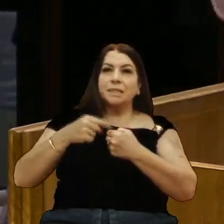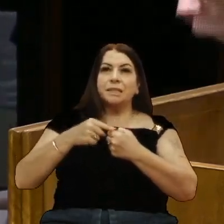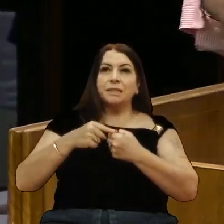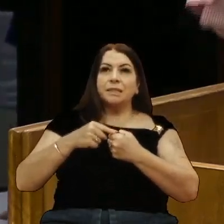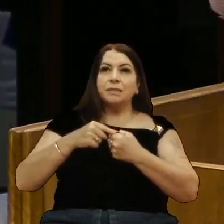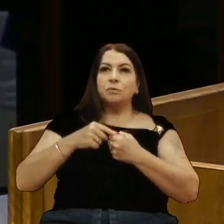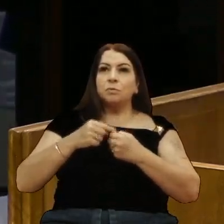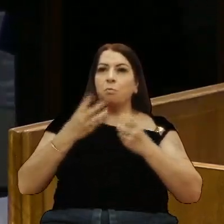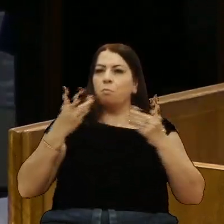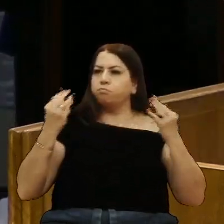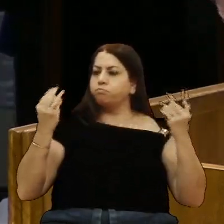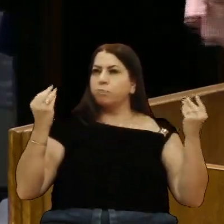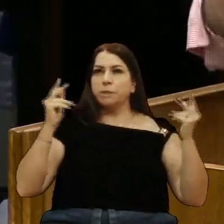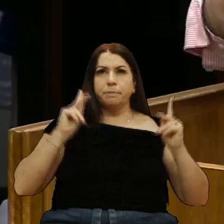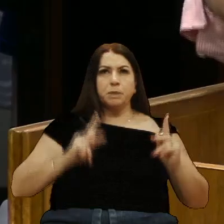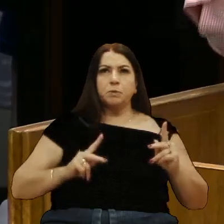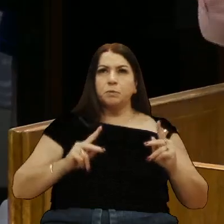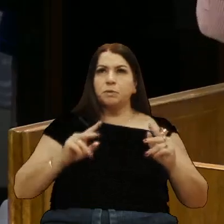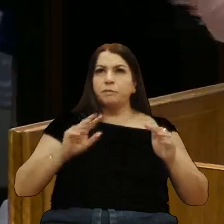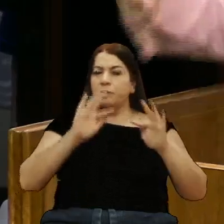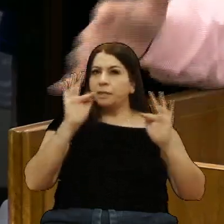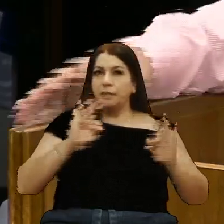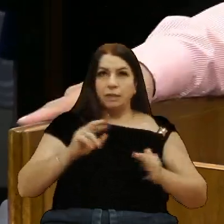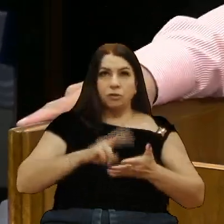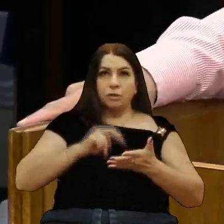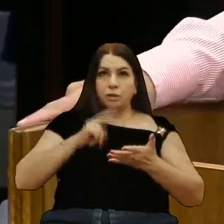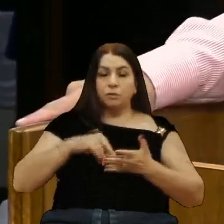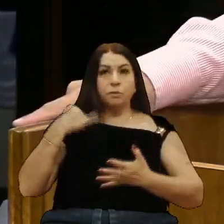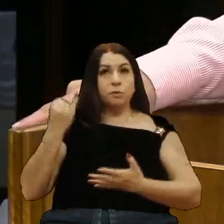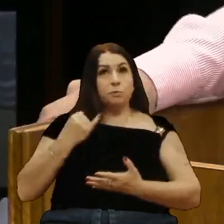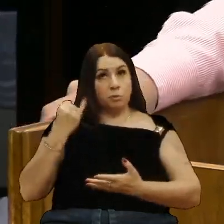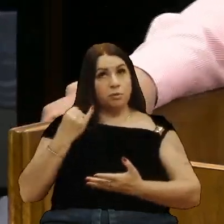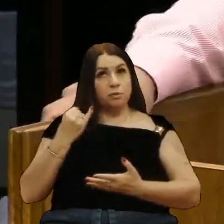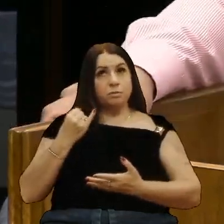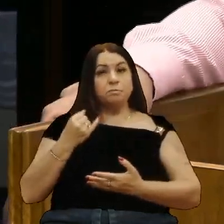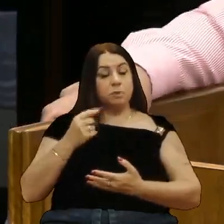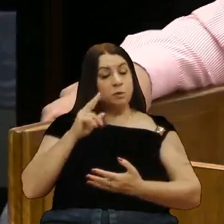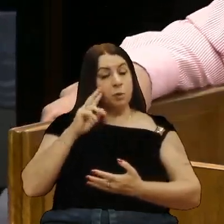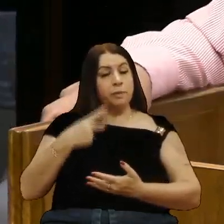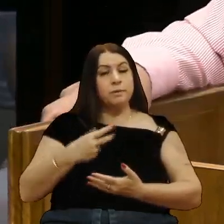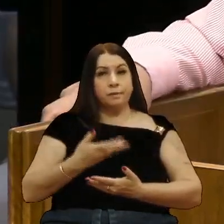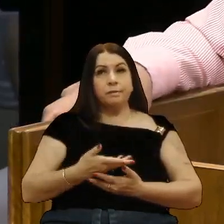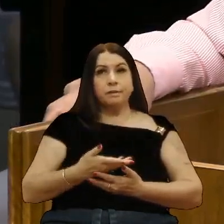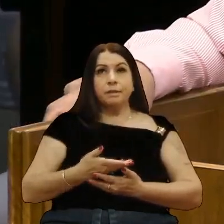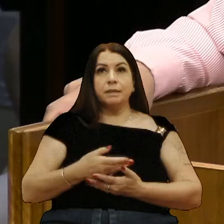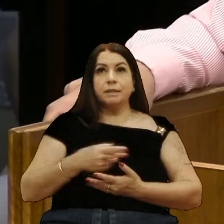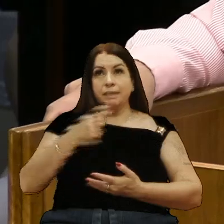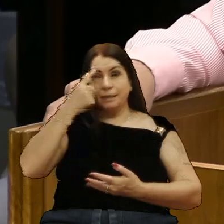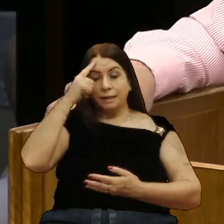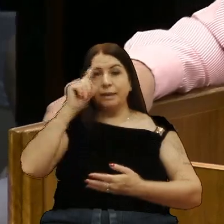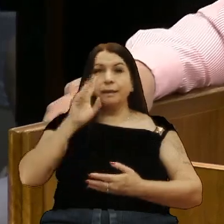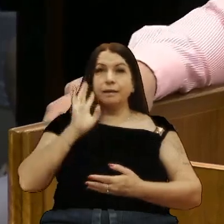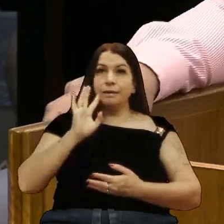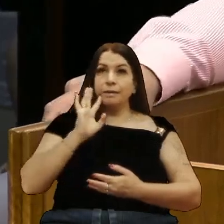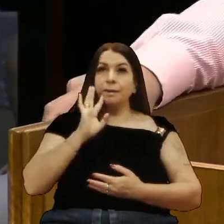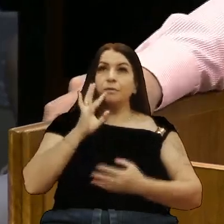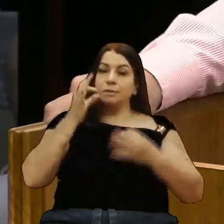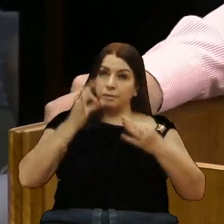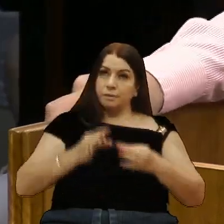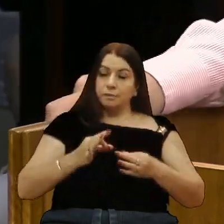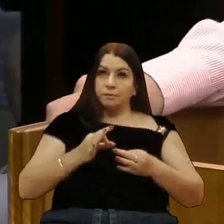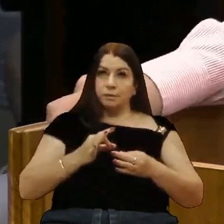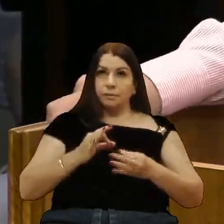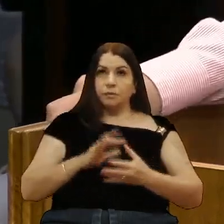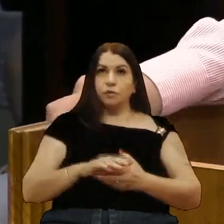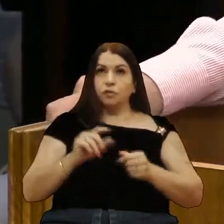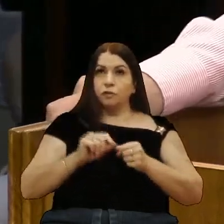borbulha pessoas, borbulha alegria. Isso é muito importante. Há de se reconhecer essa iniciativa acertada